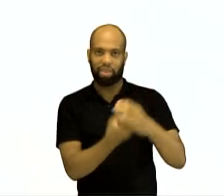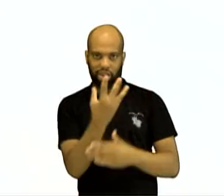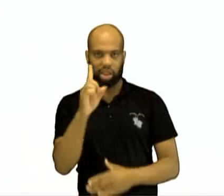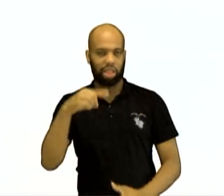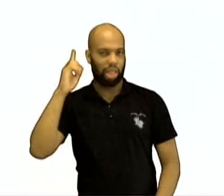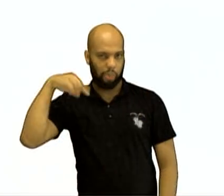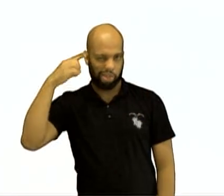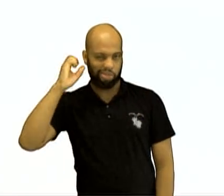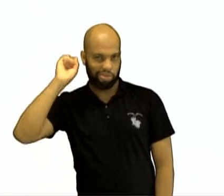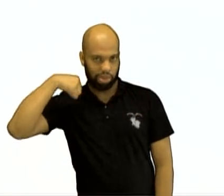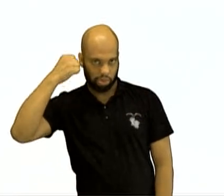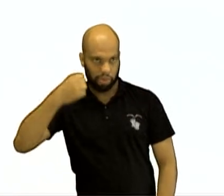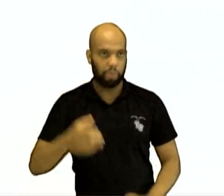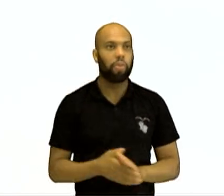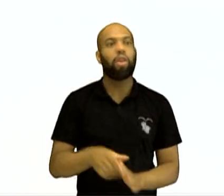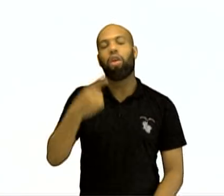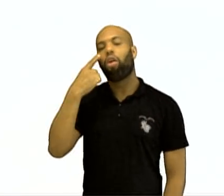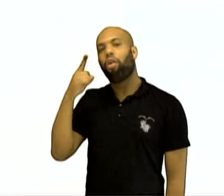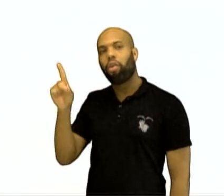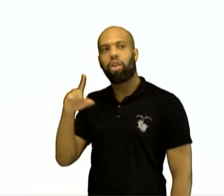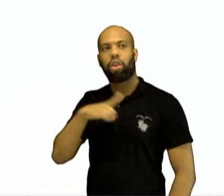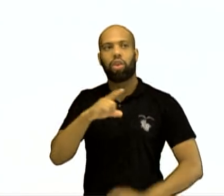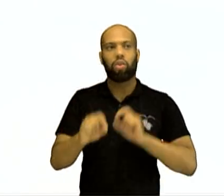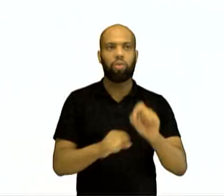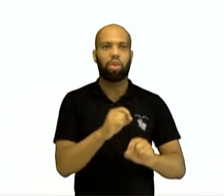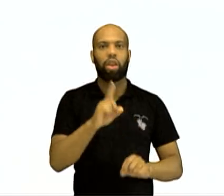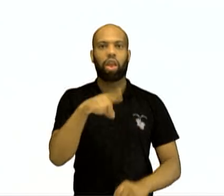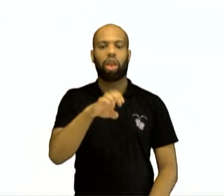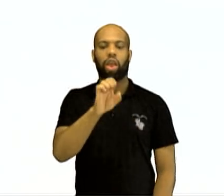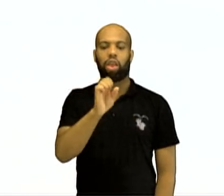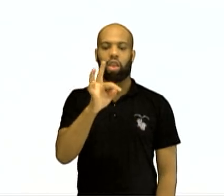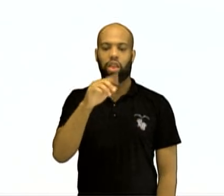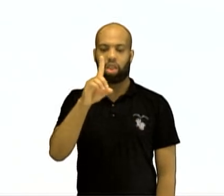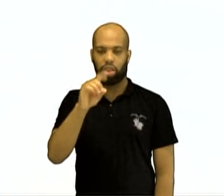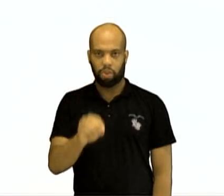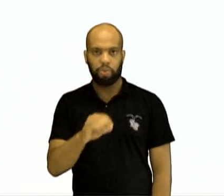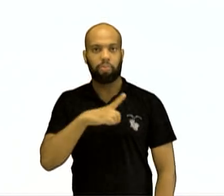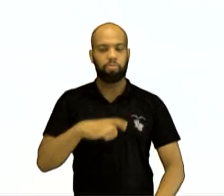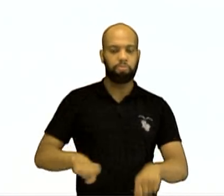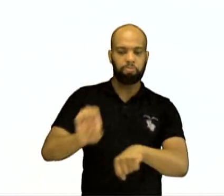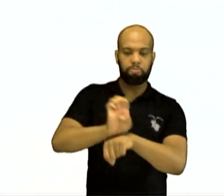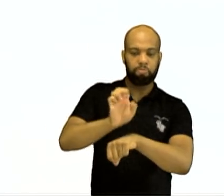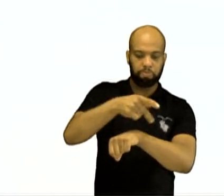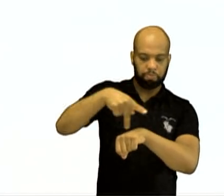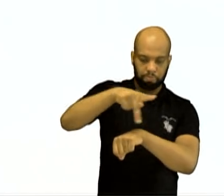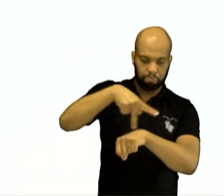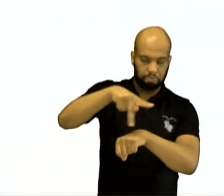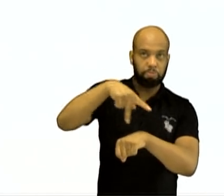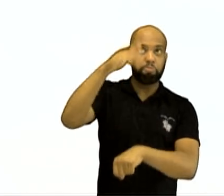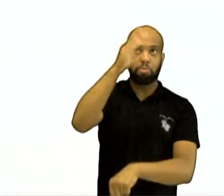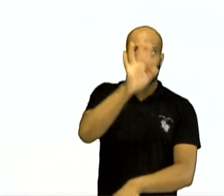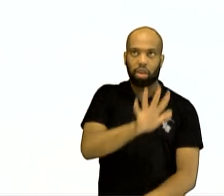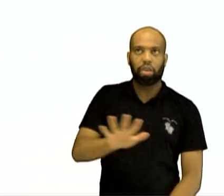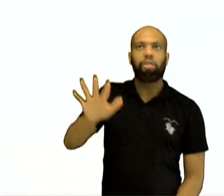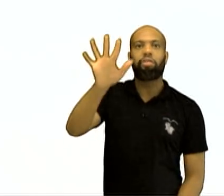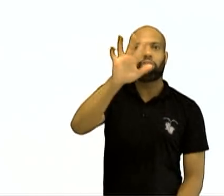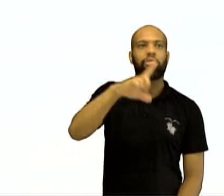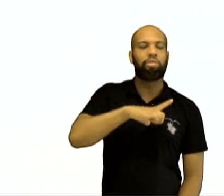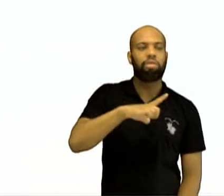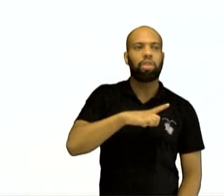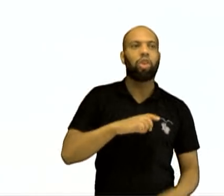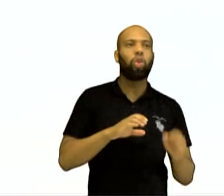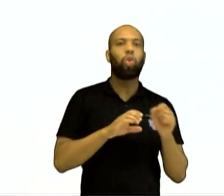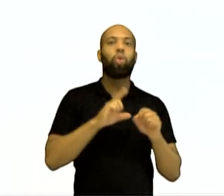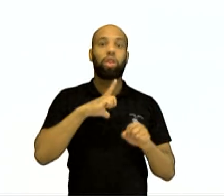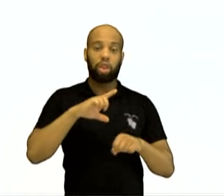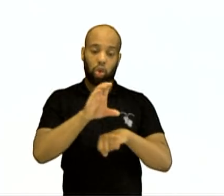aqui nessa formação, para chegar à condição de Estado, temos que ter um território, o Brasil nós temos, uma Constituição,